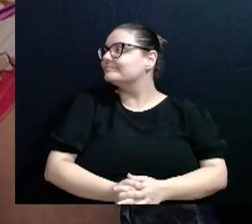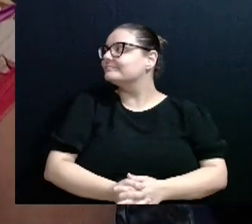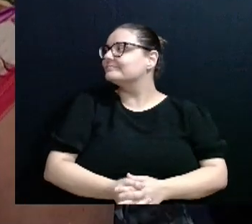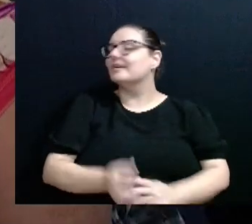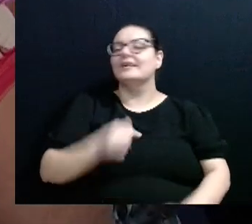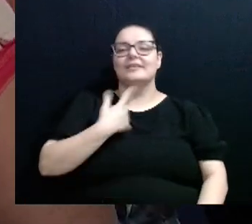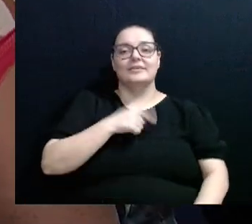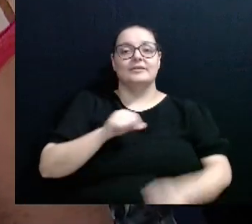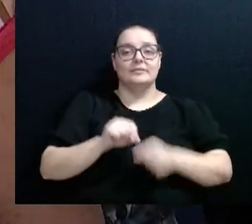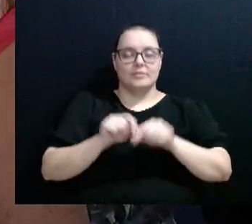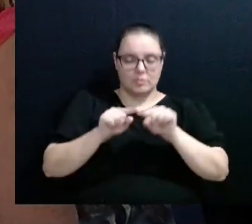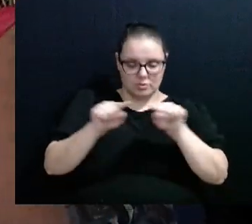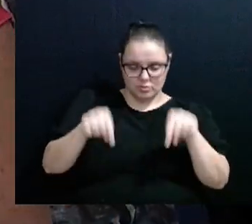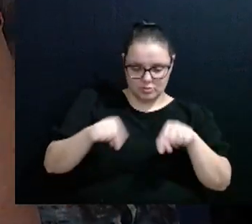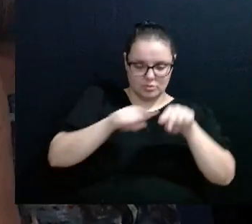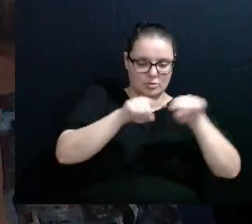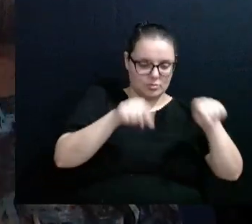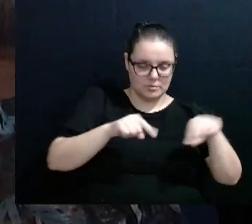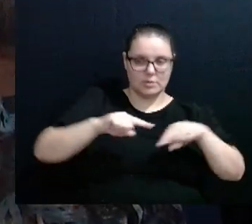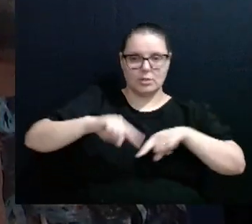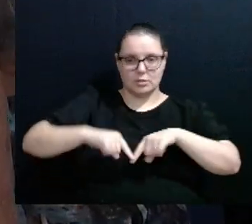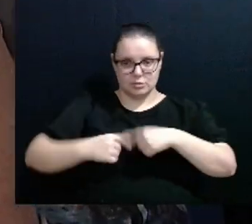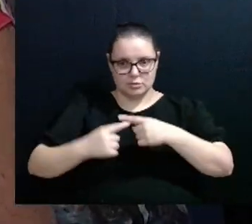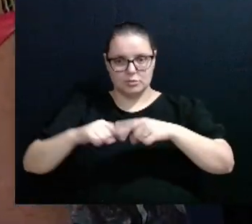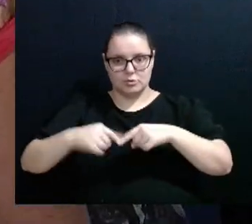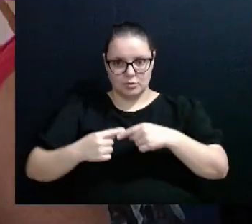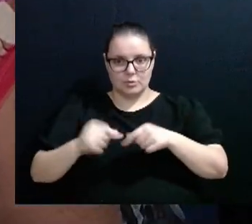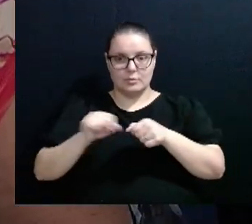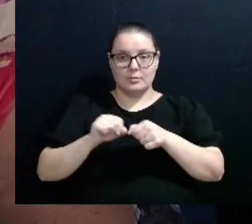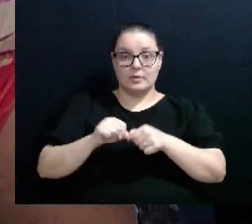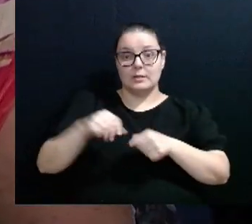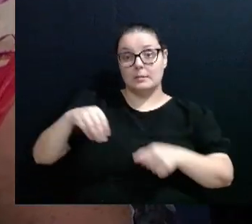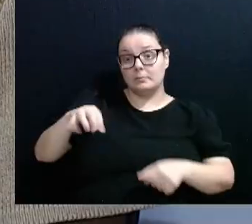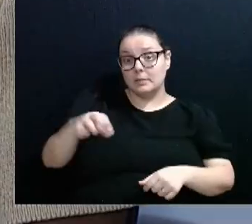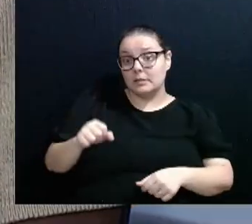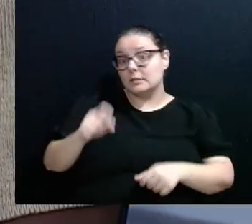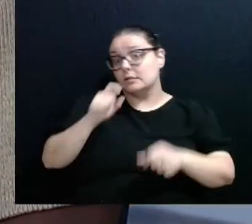quadradinhos de crochê para fazer manta para os idosos,